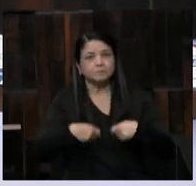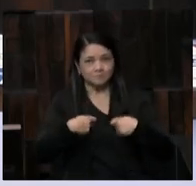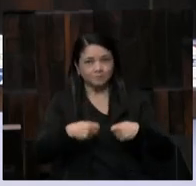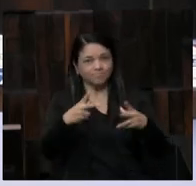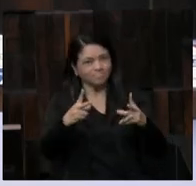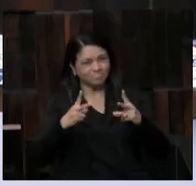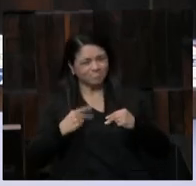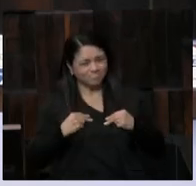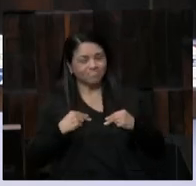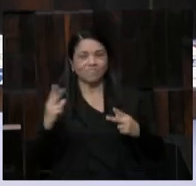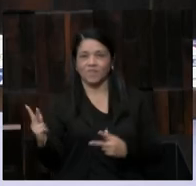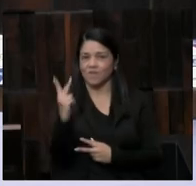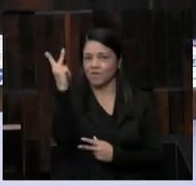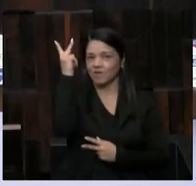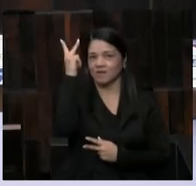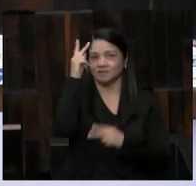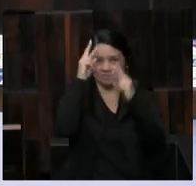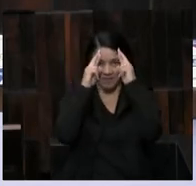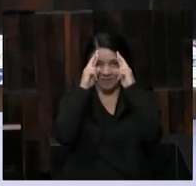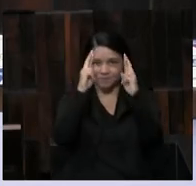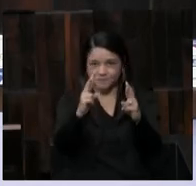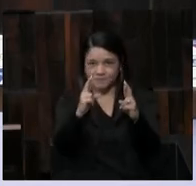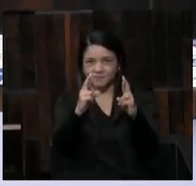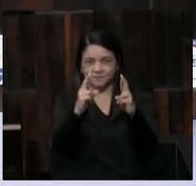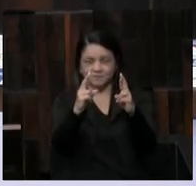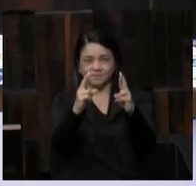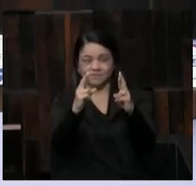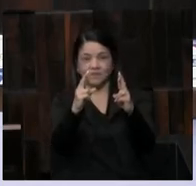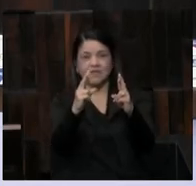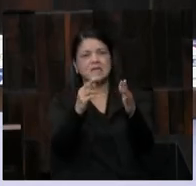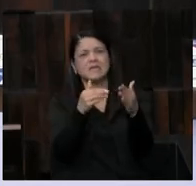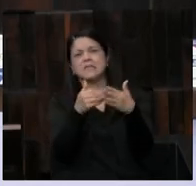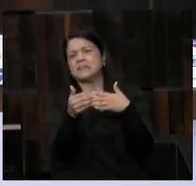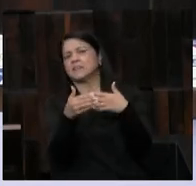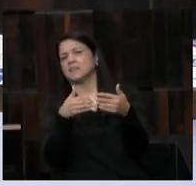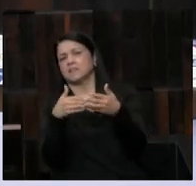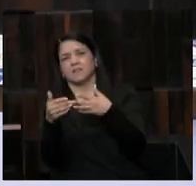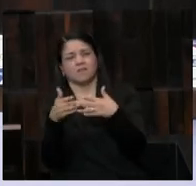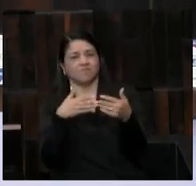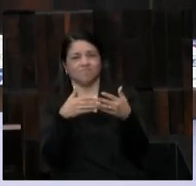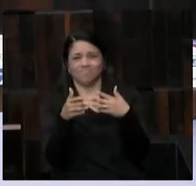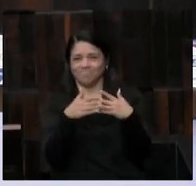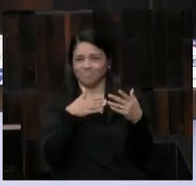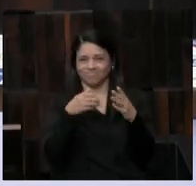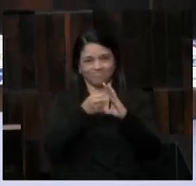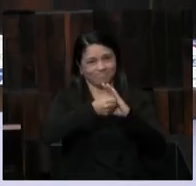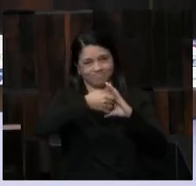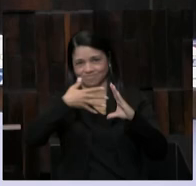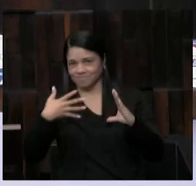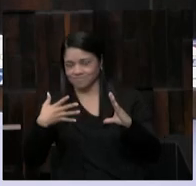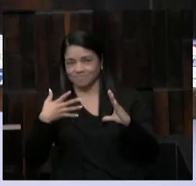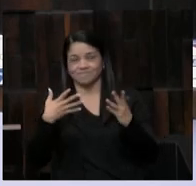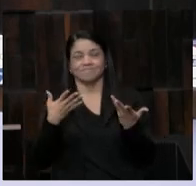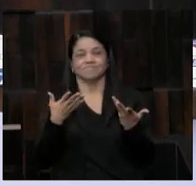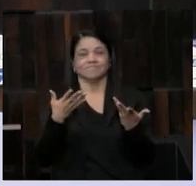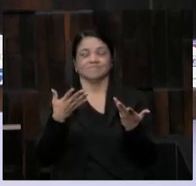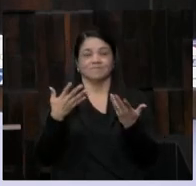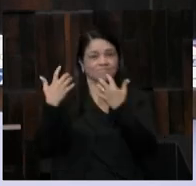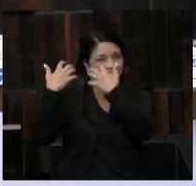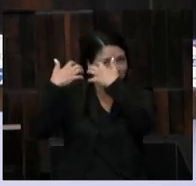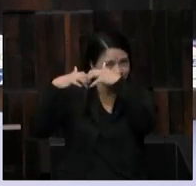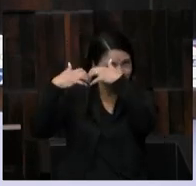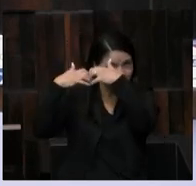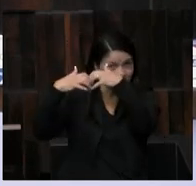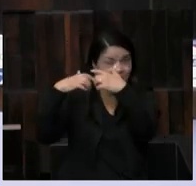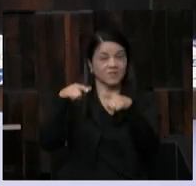ser valorizados e respeitados, independente de sua neurodiversidade. É um